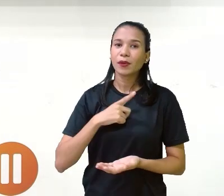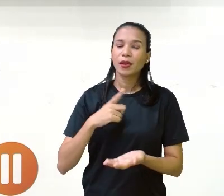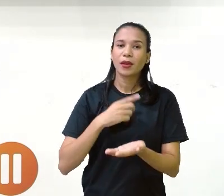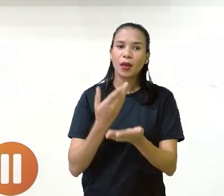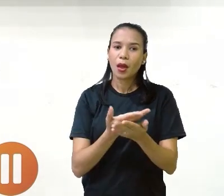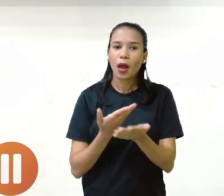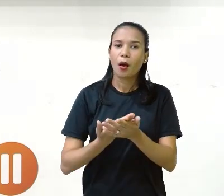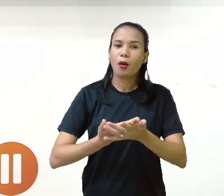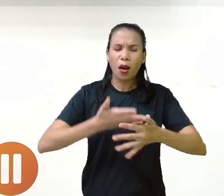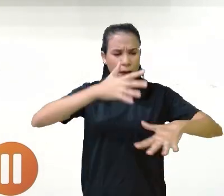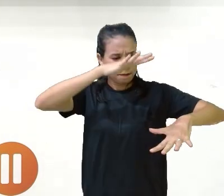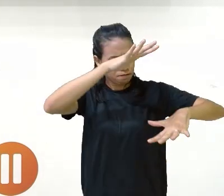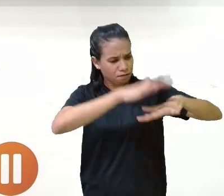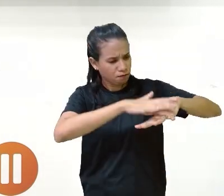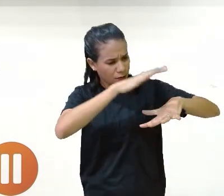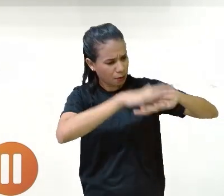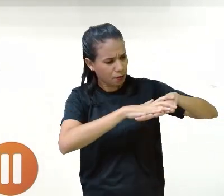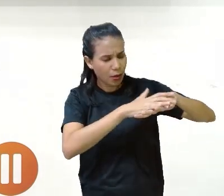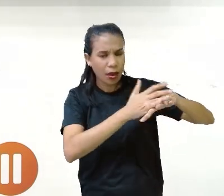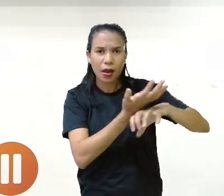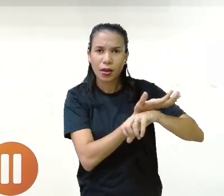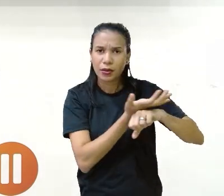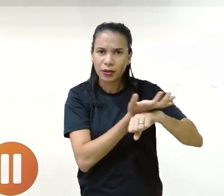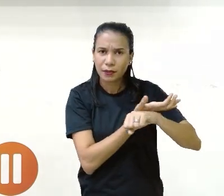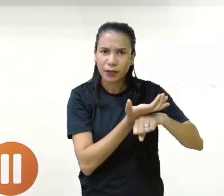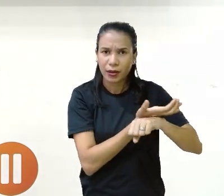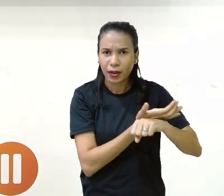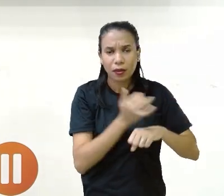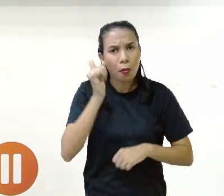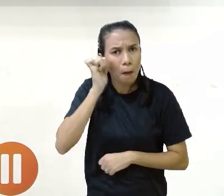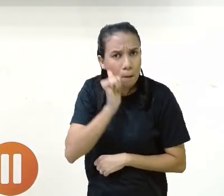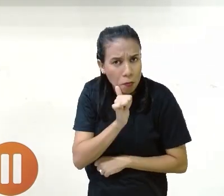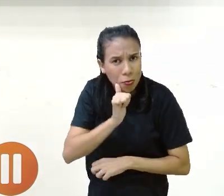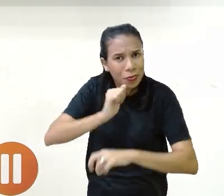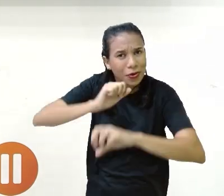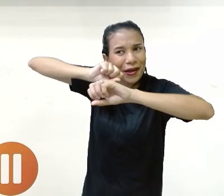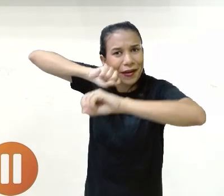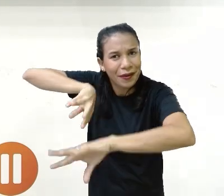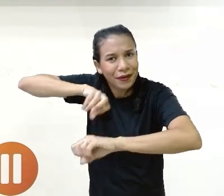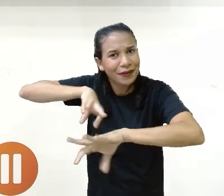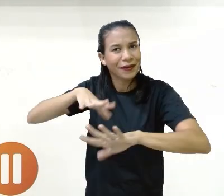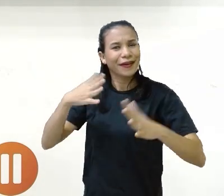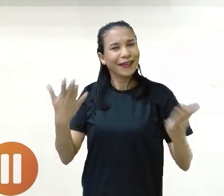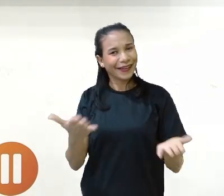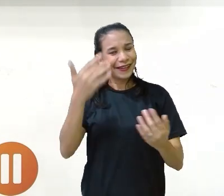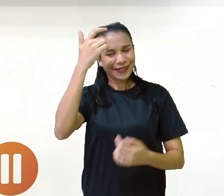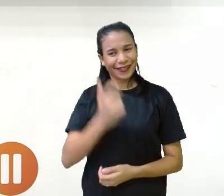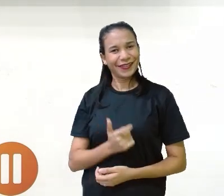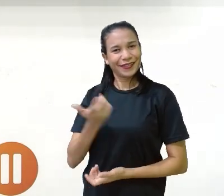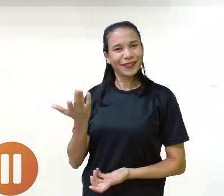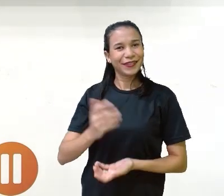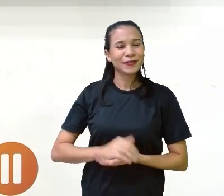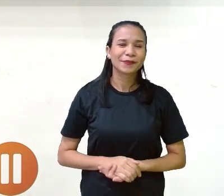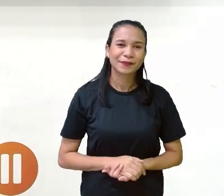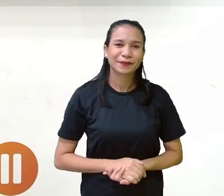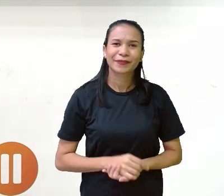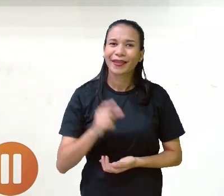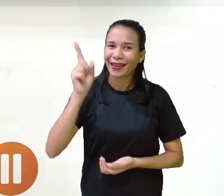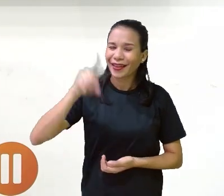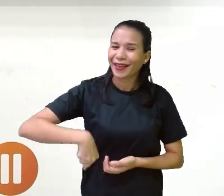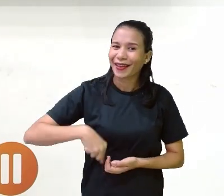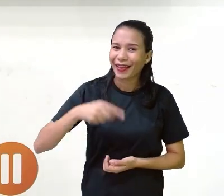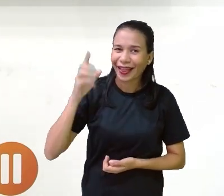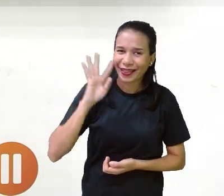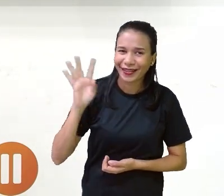de matemática sendo dada por uma mulher, que sou eu no caso. Vê